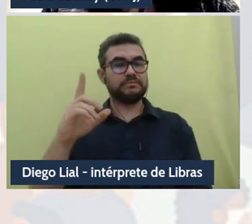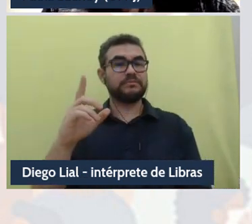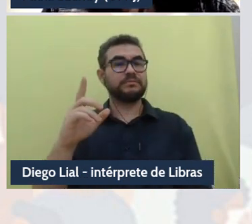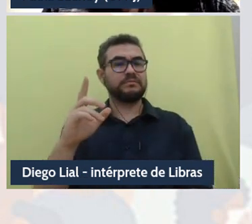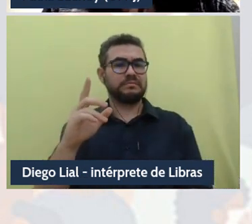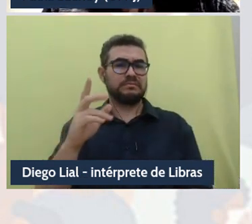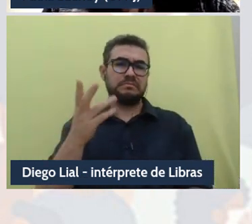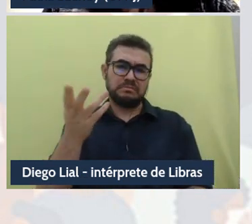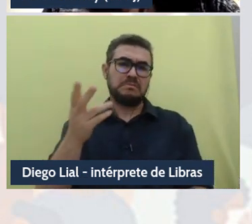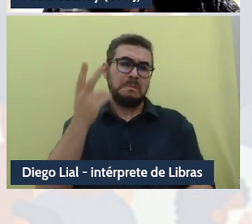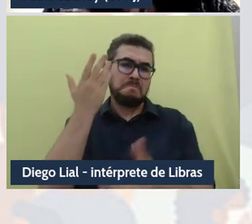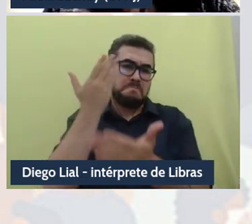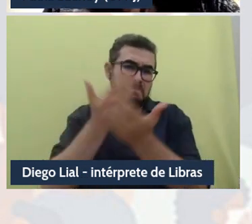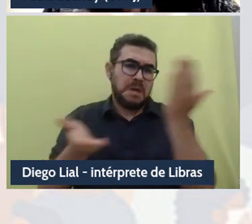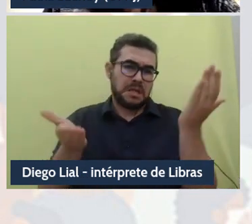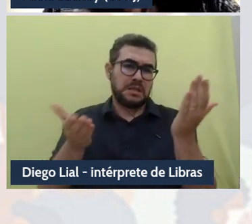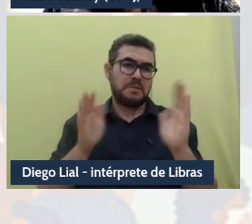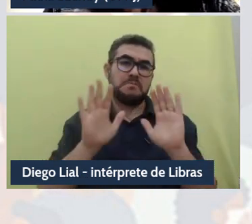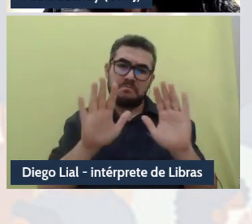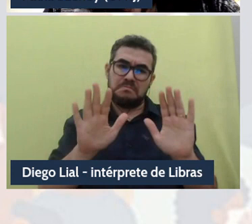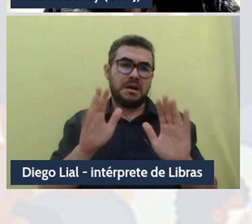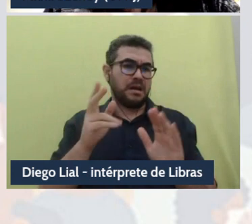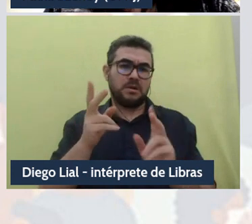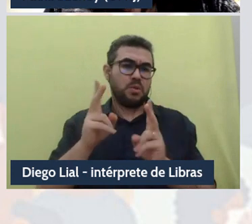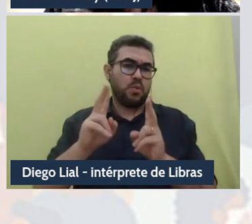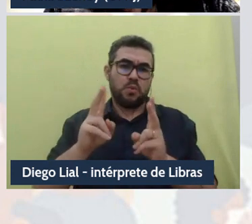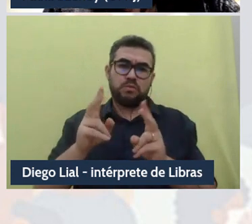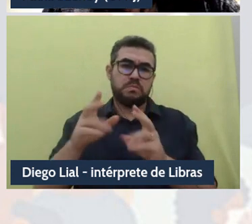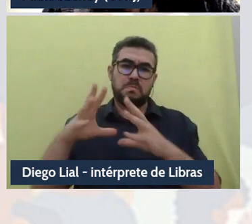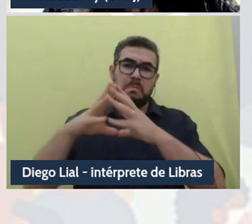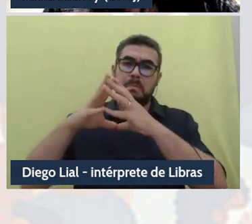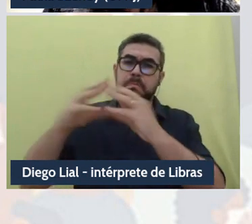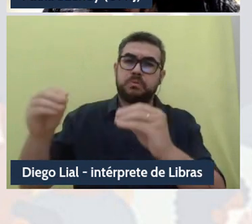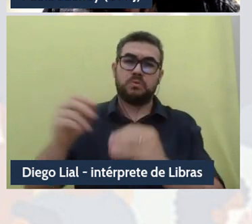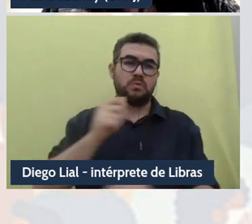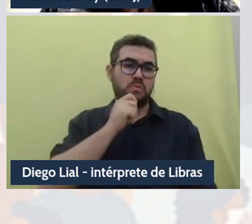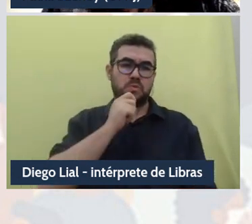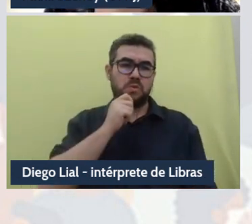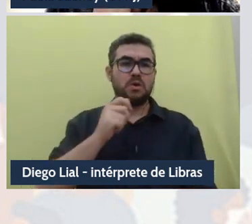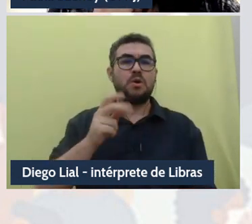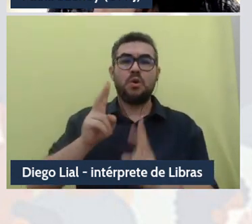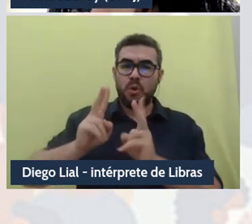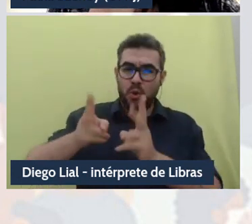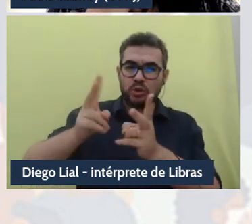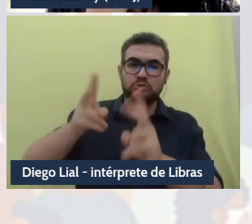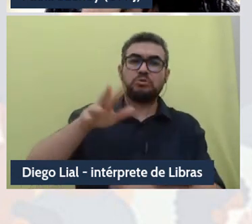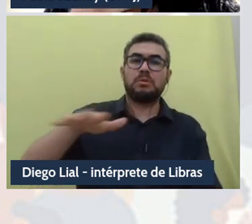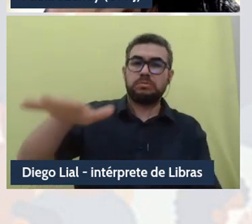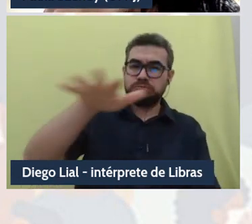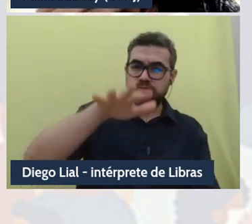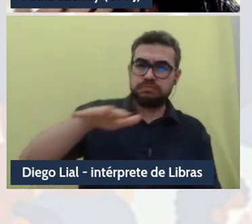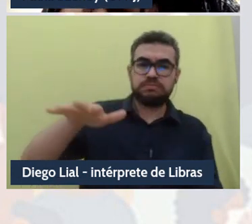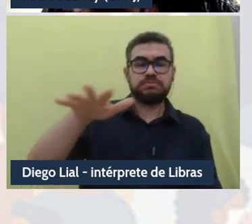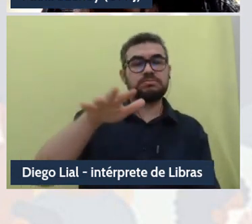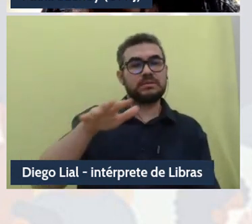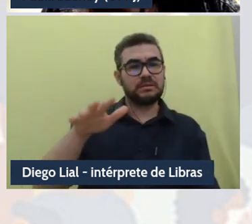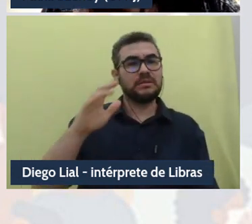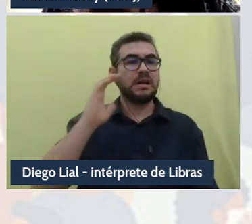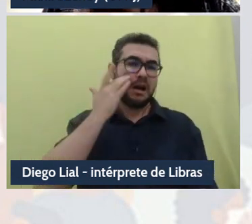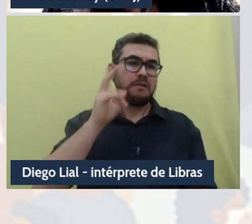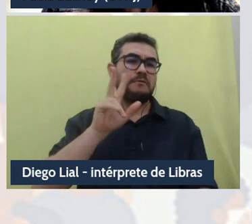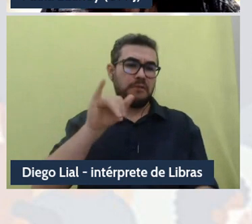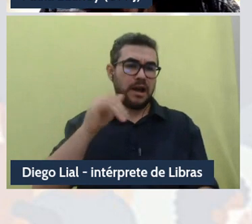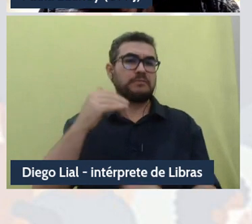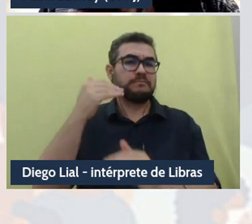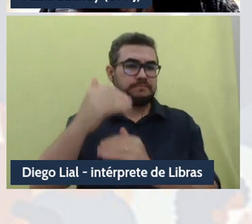continuará forte, né, politicamente também, né, e no bojo dessa reemergência a gente